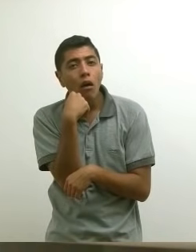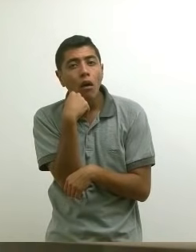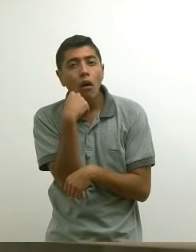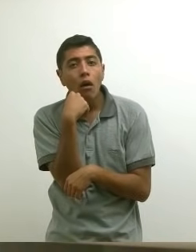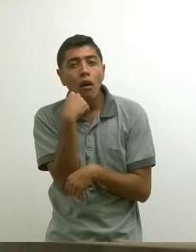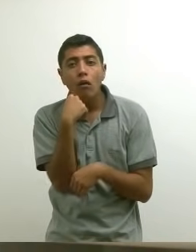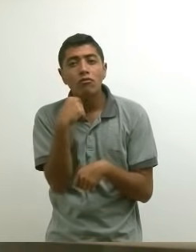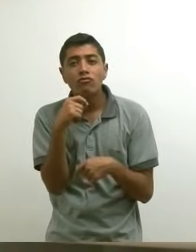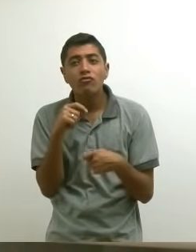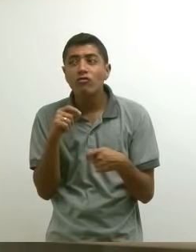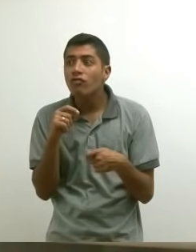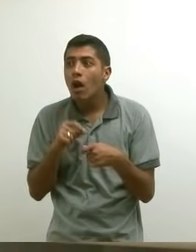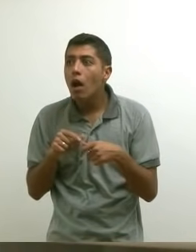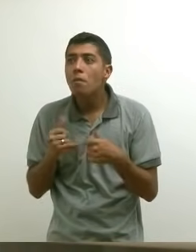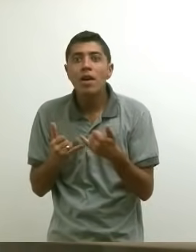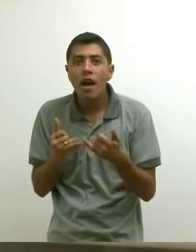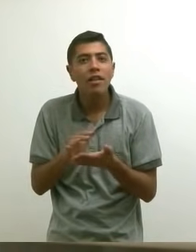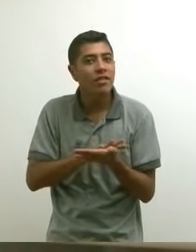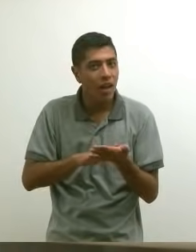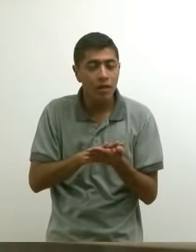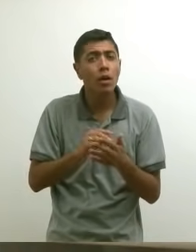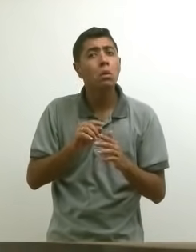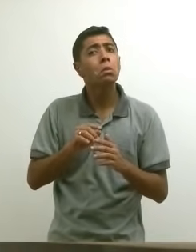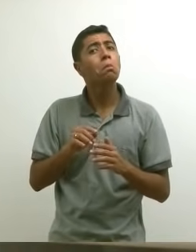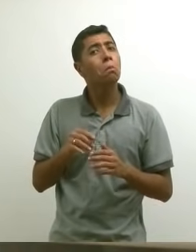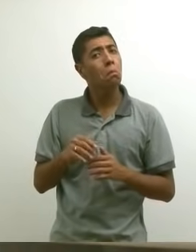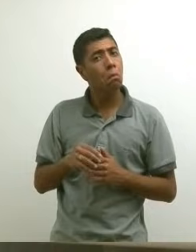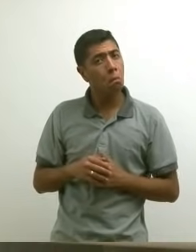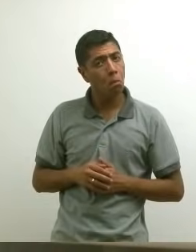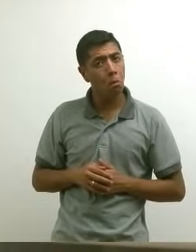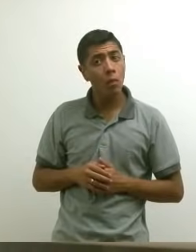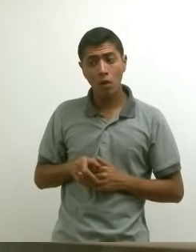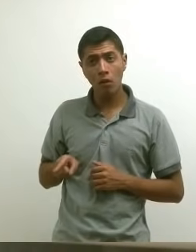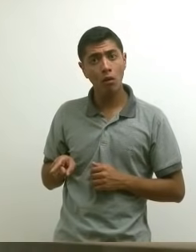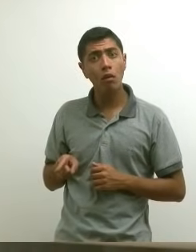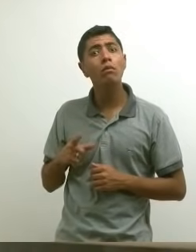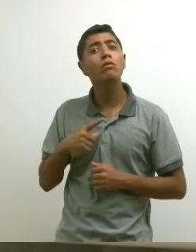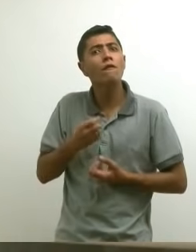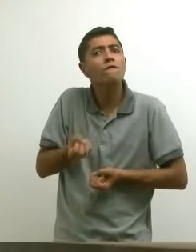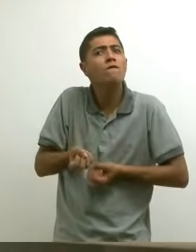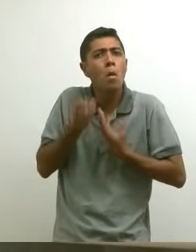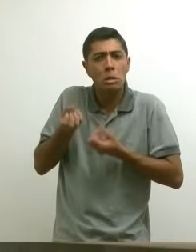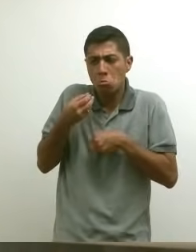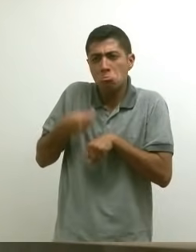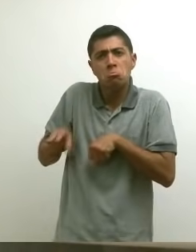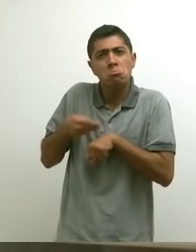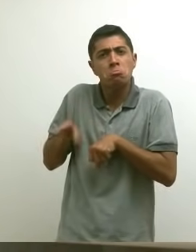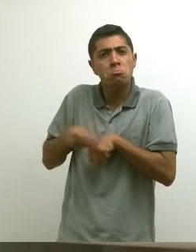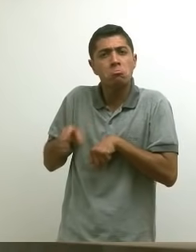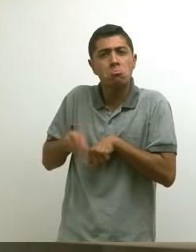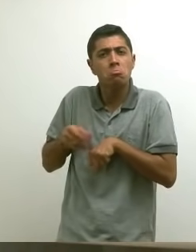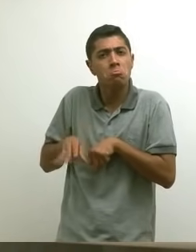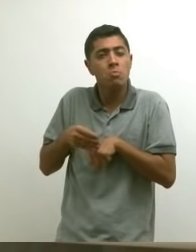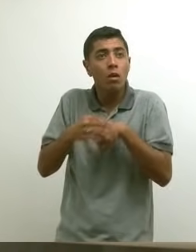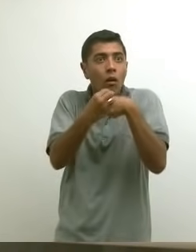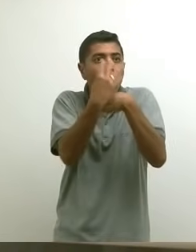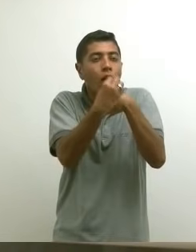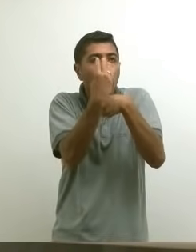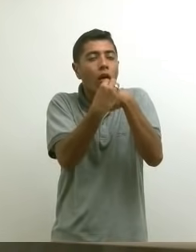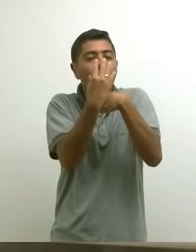informada que têm acesso a uma série de informações que está sendo estimulada precocemente na sua inteligência cognitiva